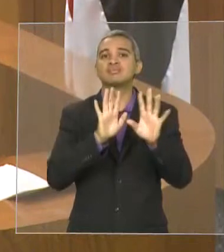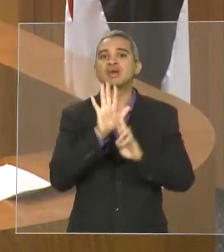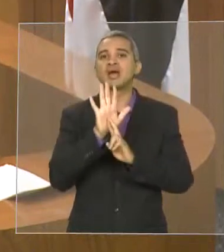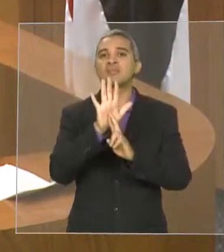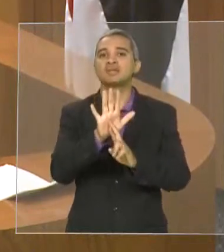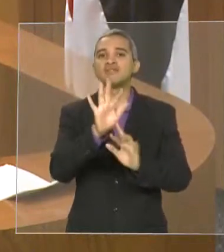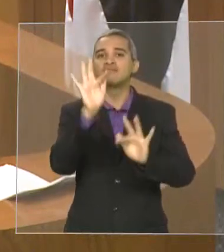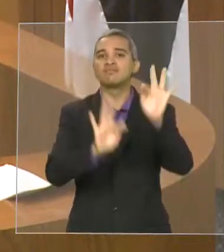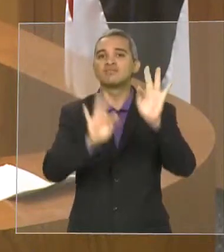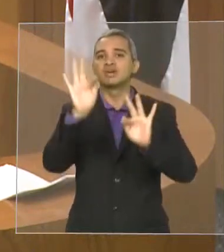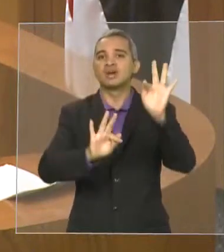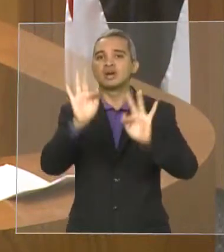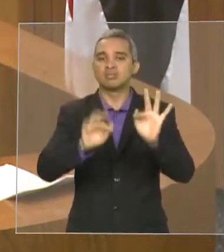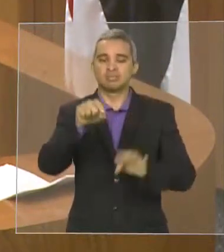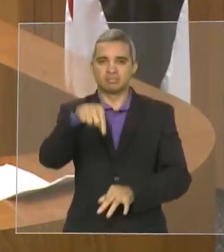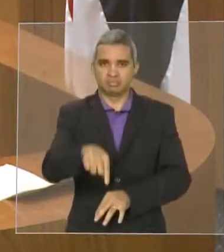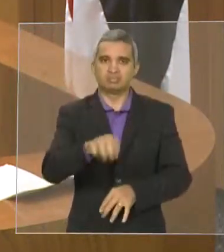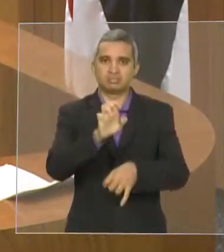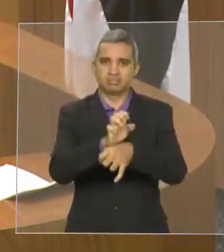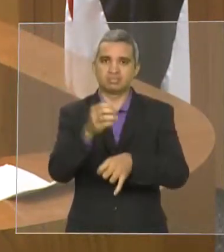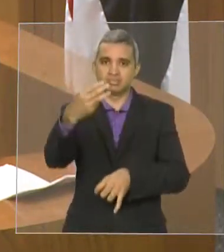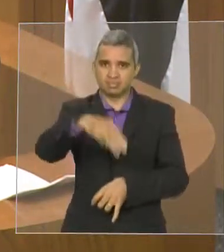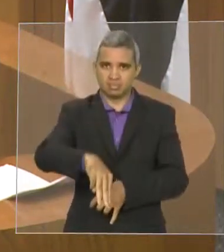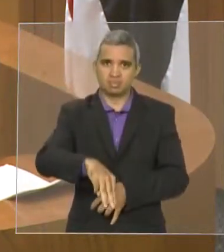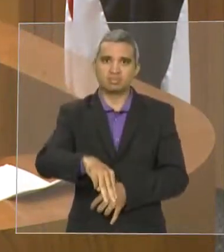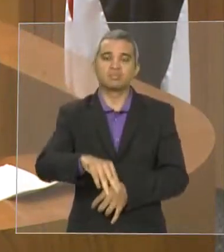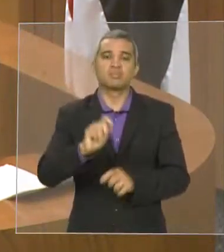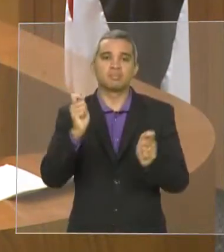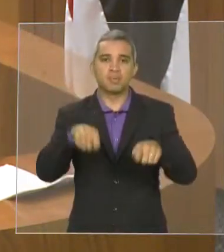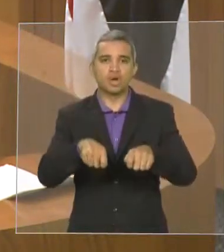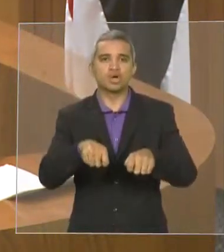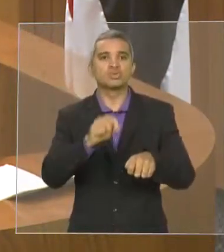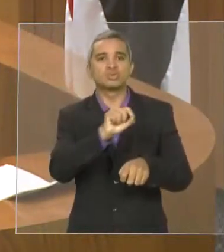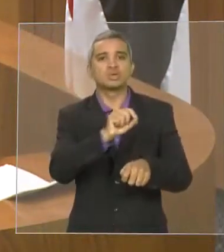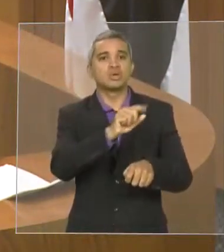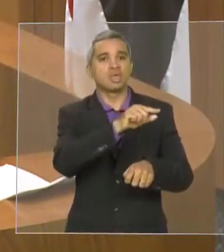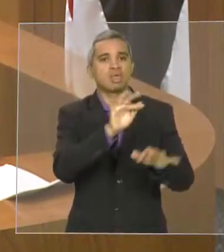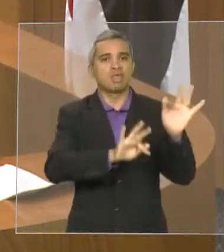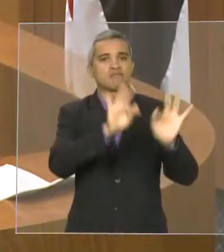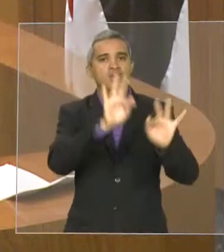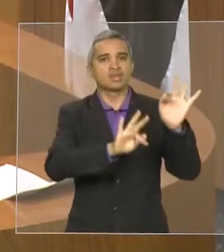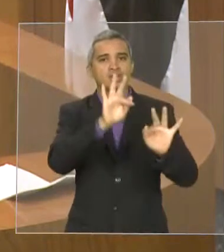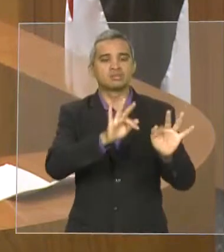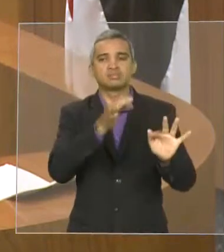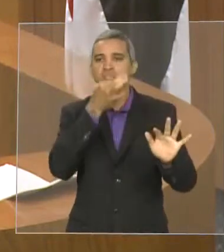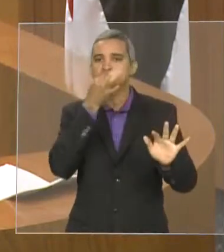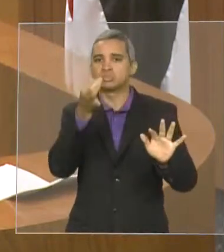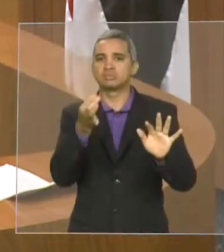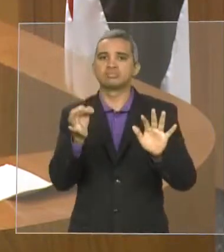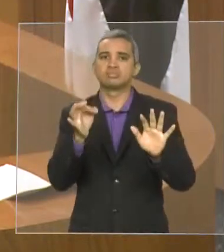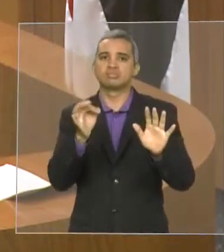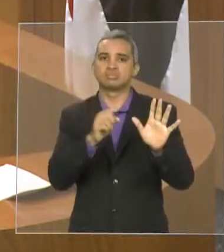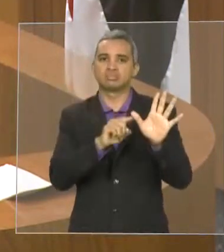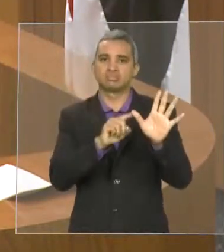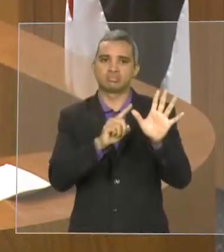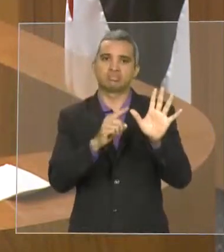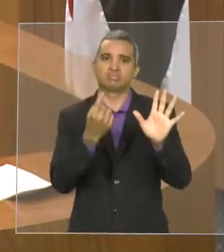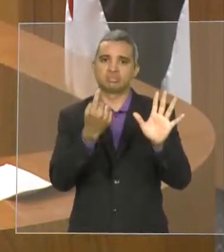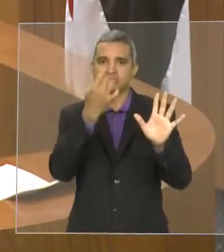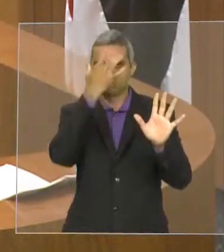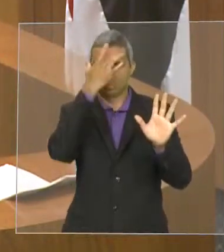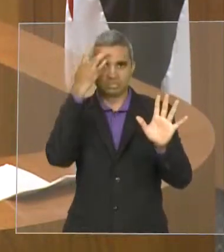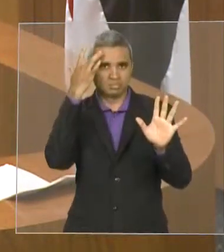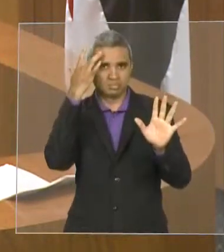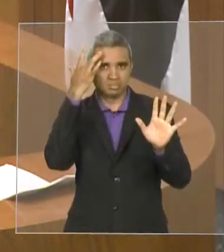representante das empresas maranhenses para ser indicado através da Federação das Indústrias do Maranhão. Portanto, tenho certeza que